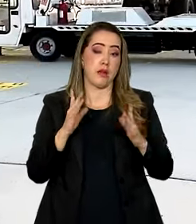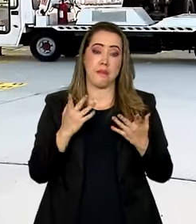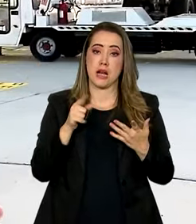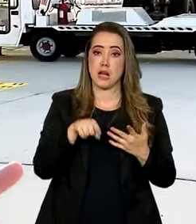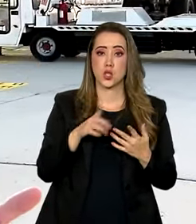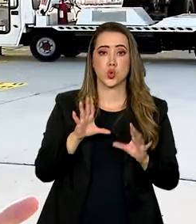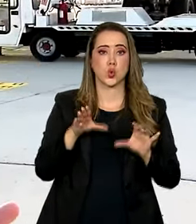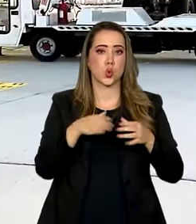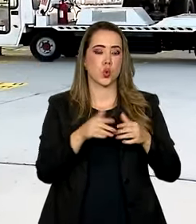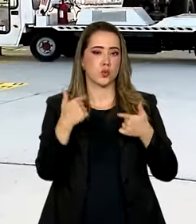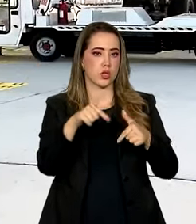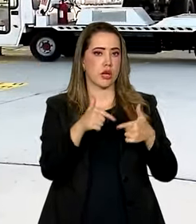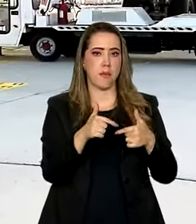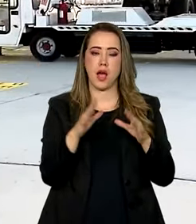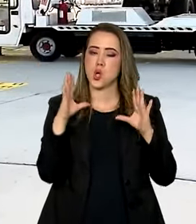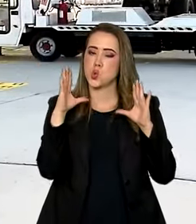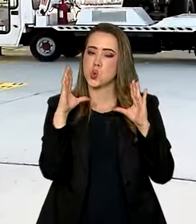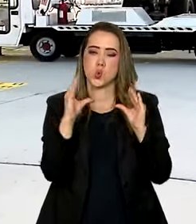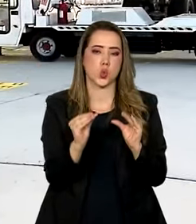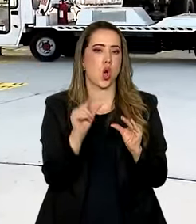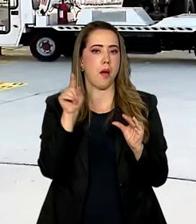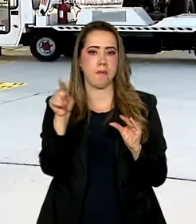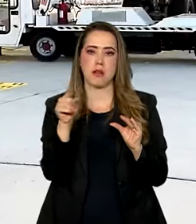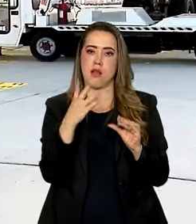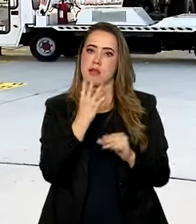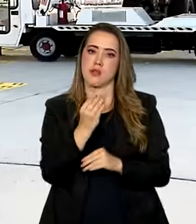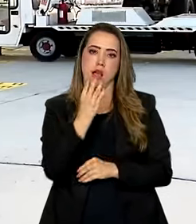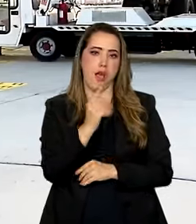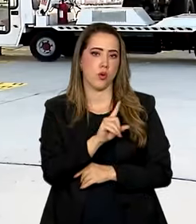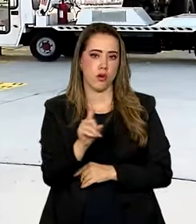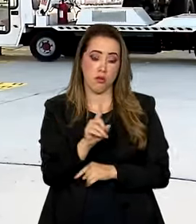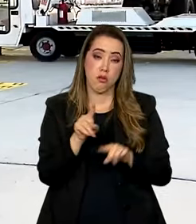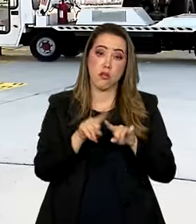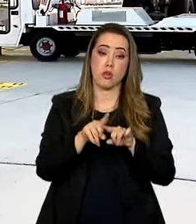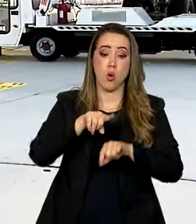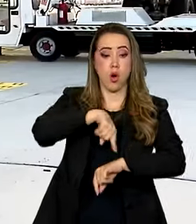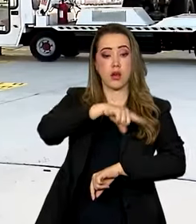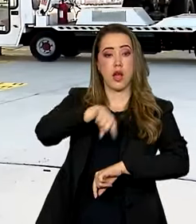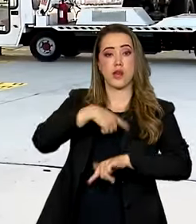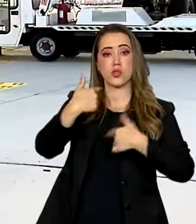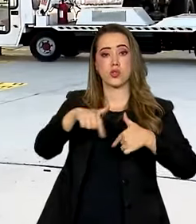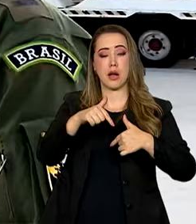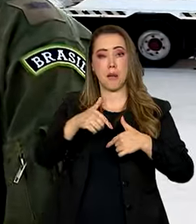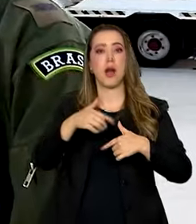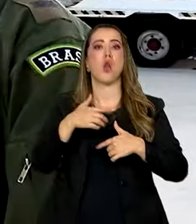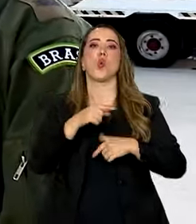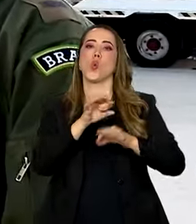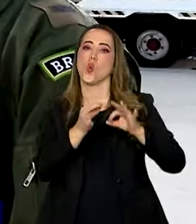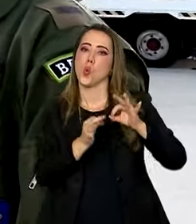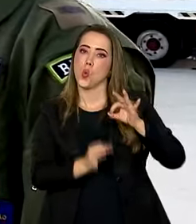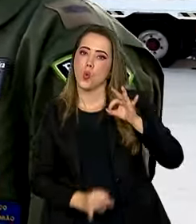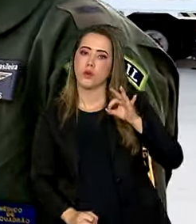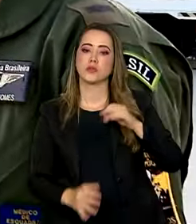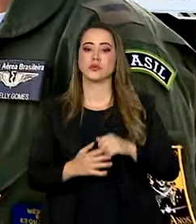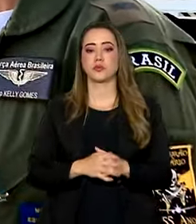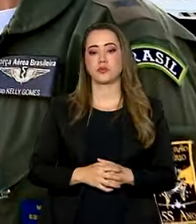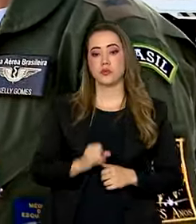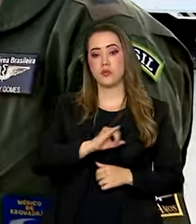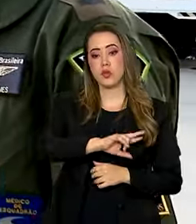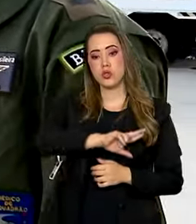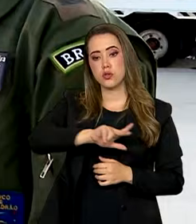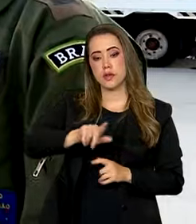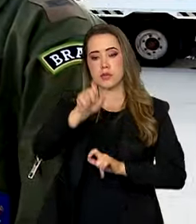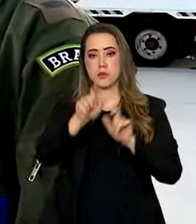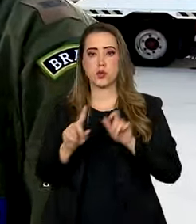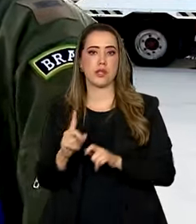a jornada de trabalho deles, portanto, fica muito longa, mais de 24 horas. É puxado. Várias pessoas dessa tripulação